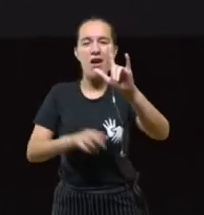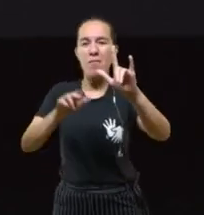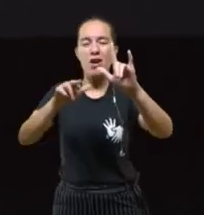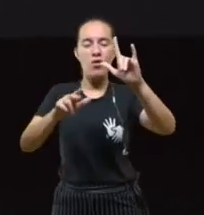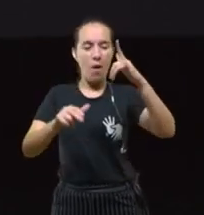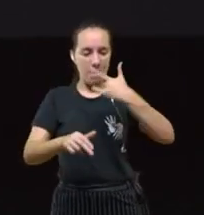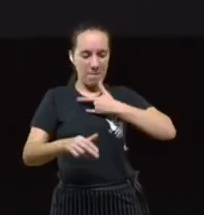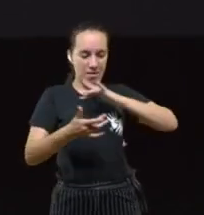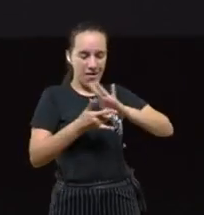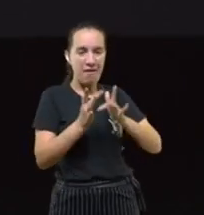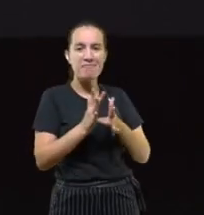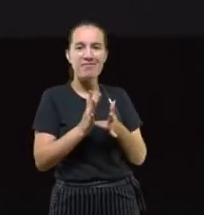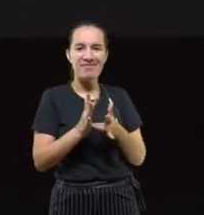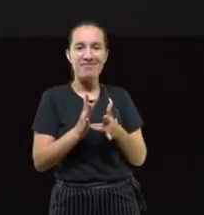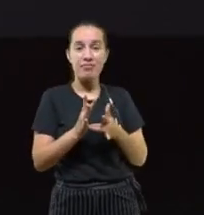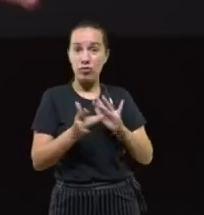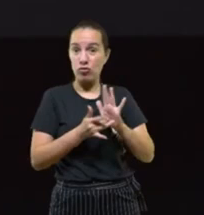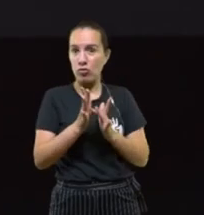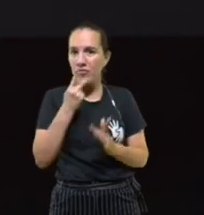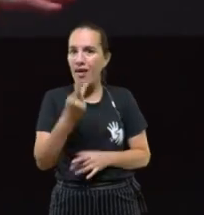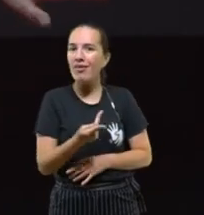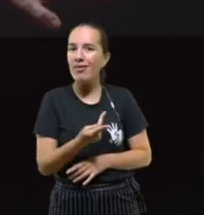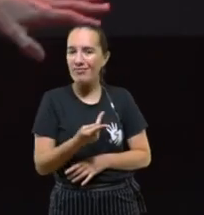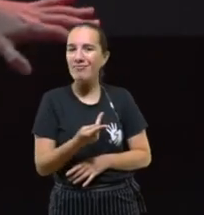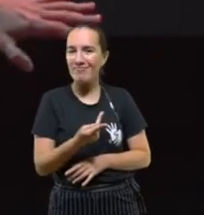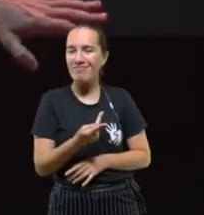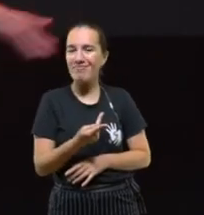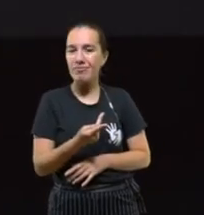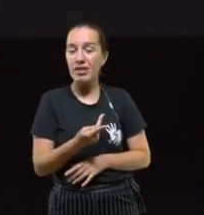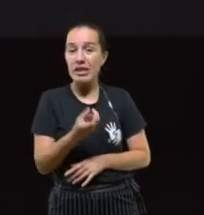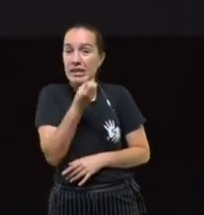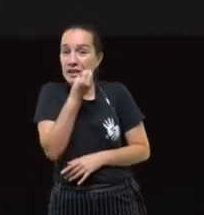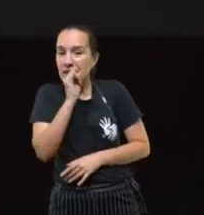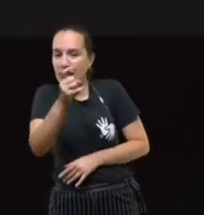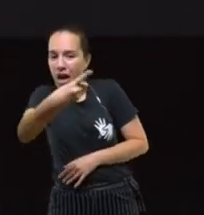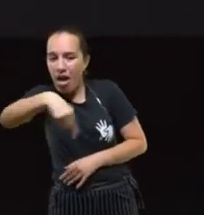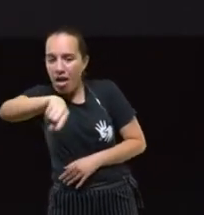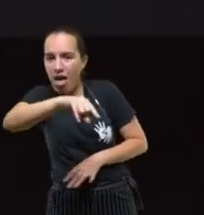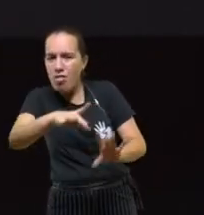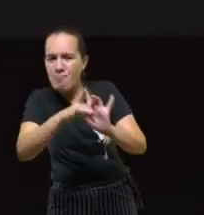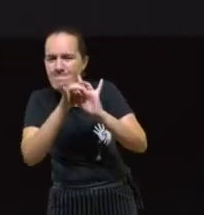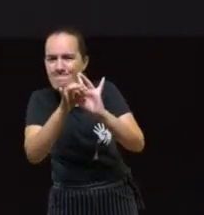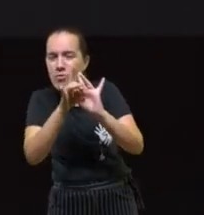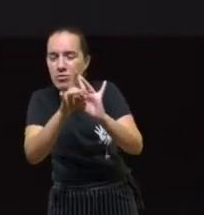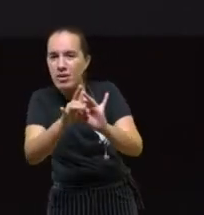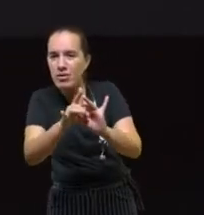Gente, eu parei um dia, eu estava lá na minha poltrona de oração lendo isso.